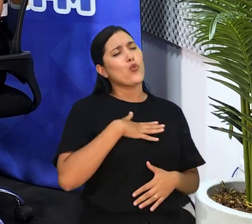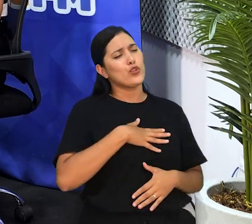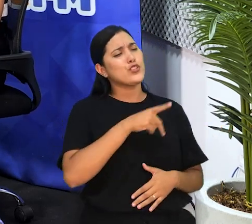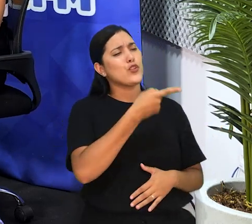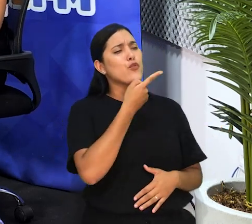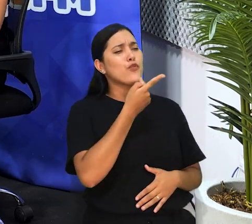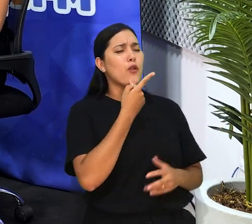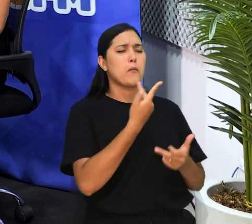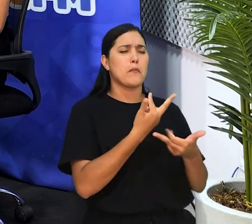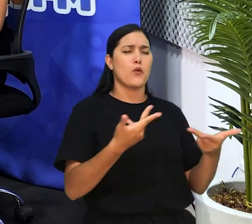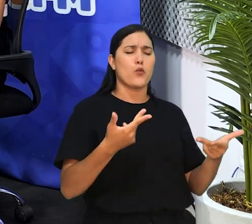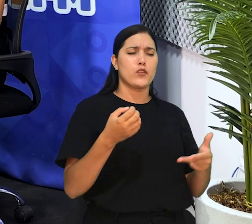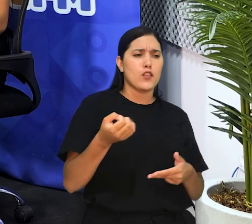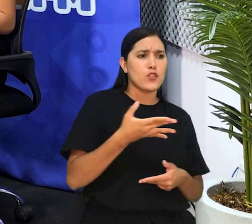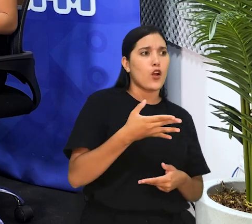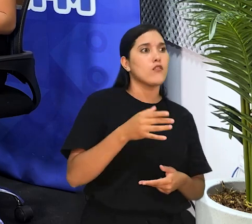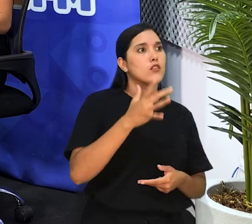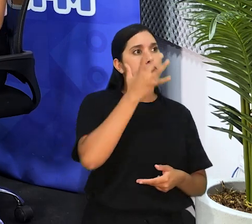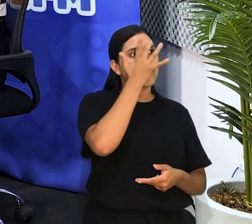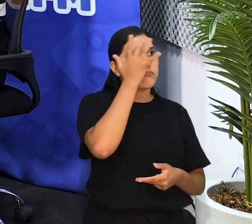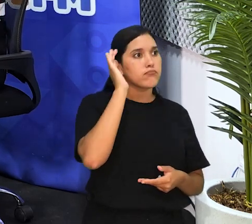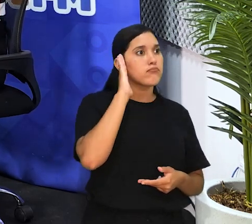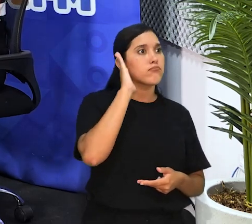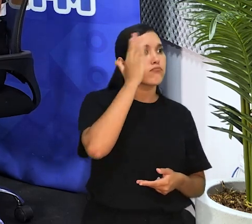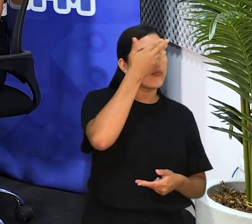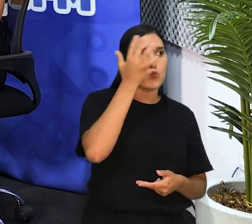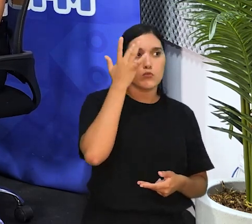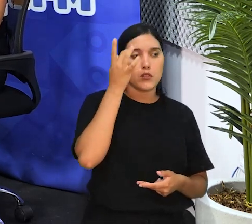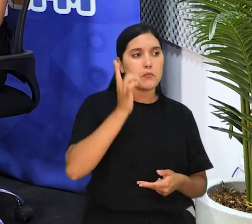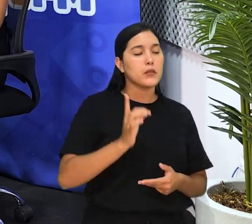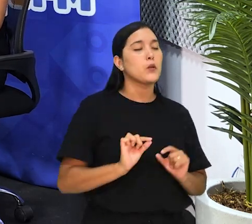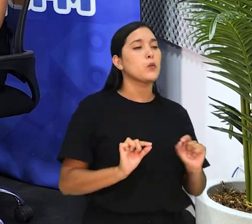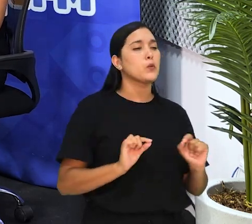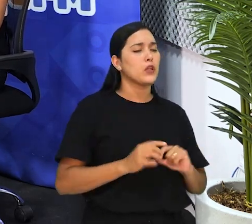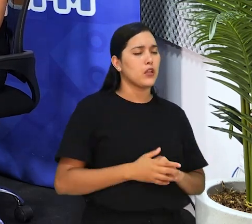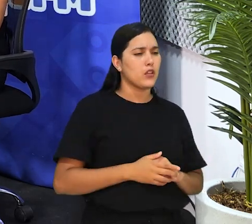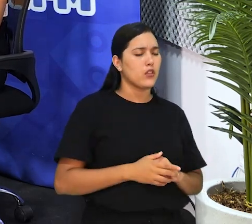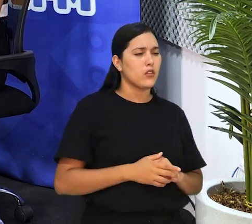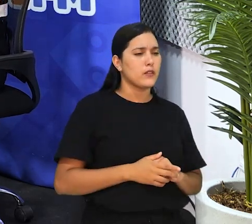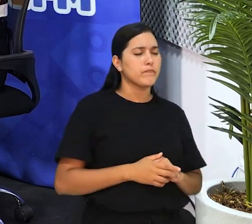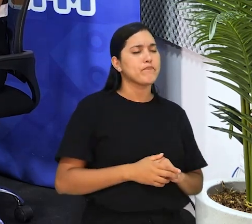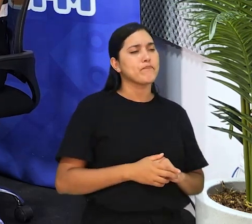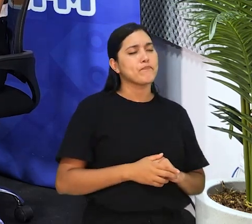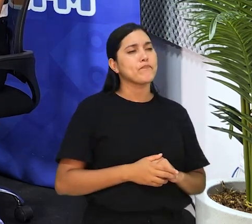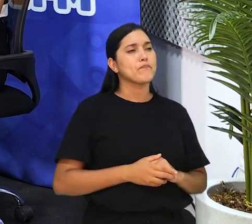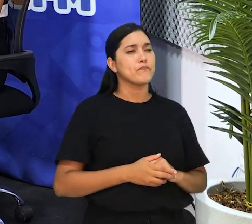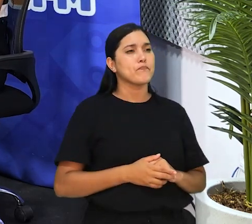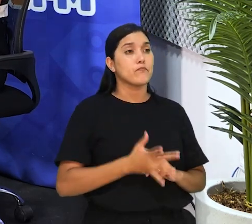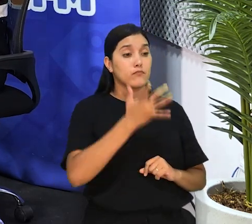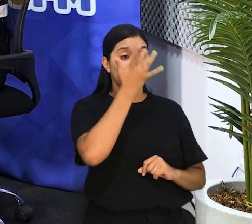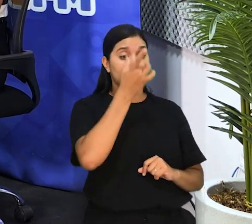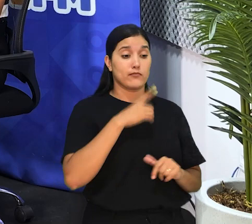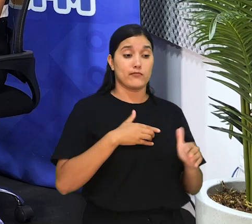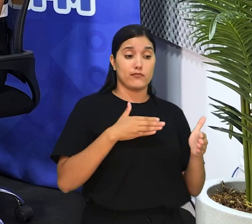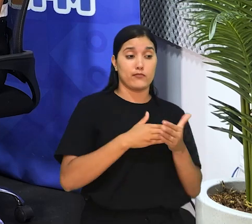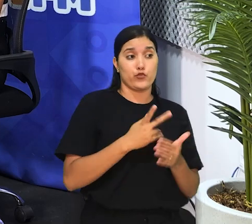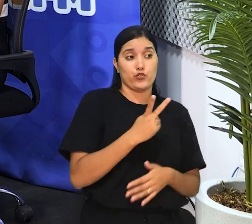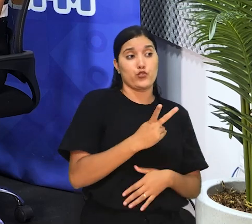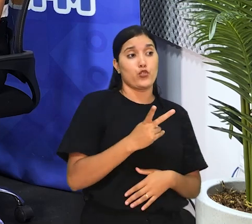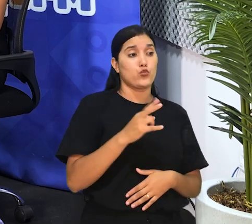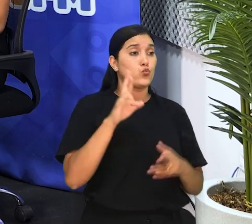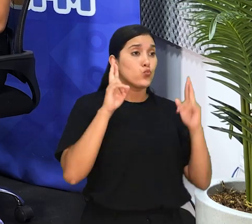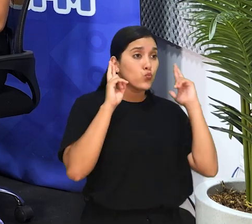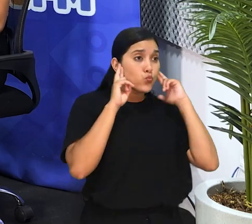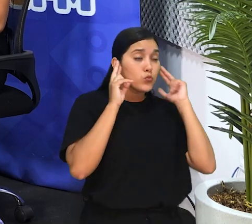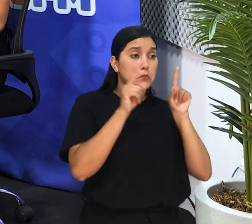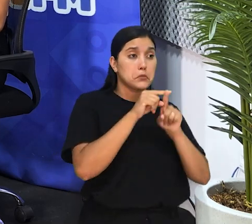algo, né, mais um desafio de uma pessoa cega e surda, né, que tem as duas limitações ali no